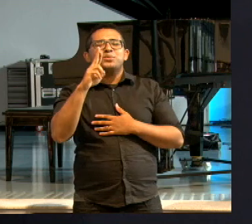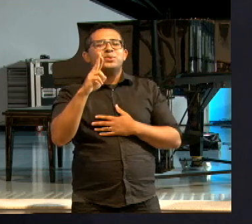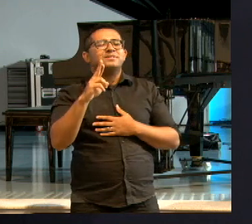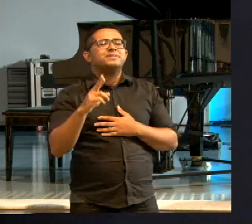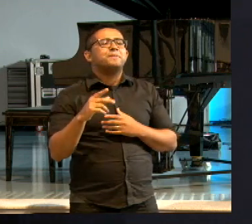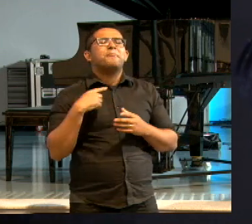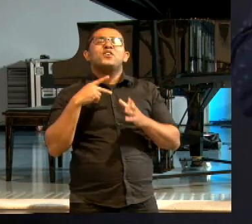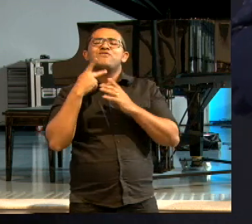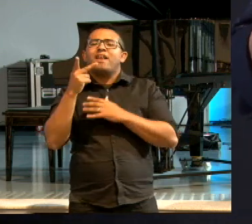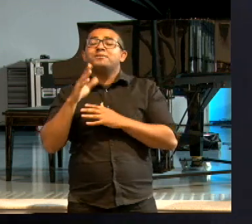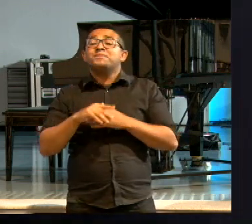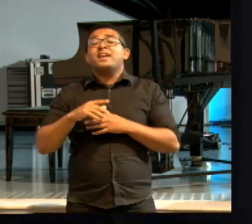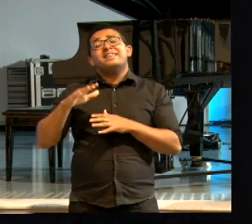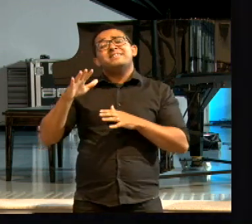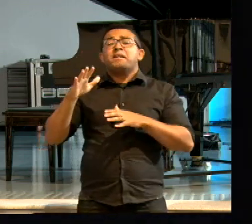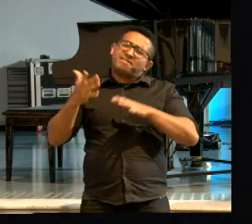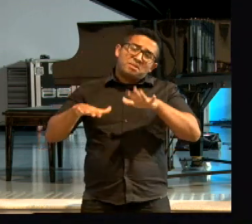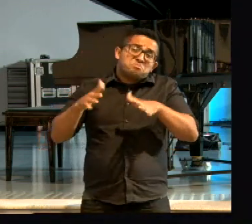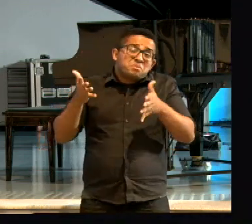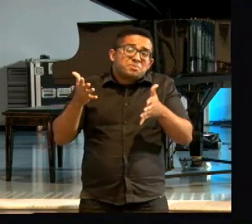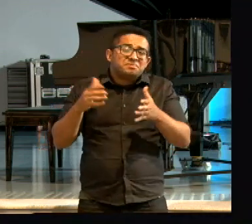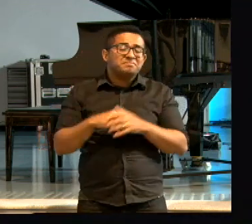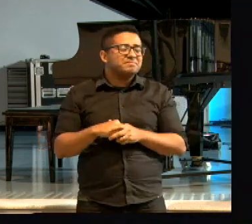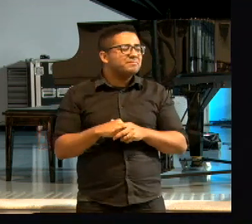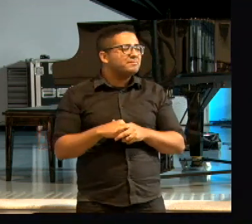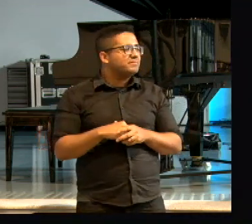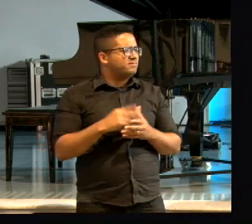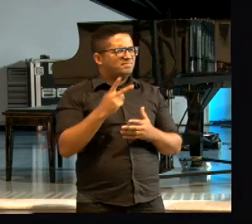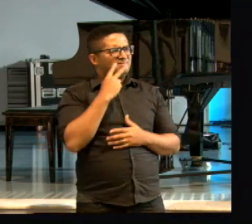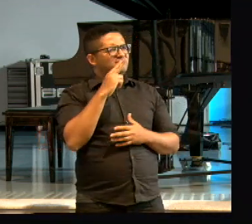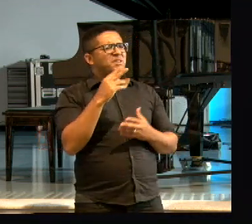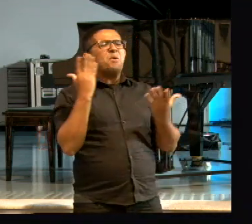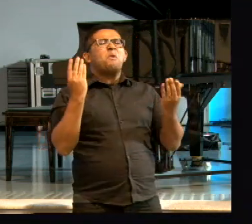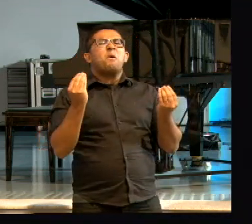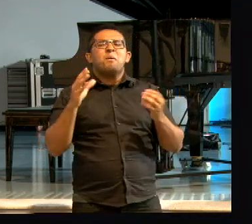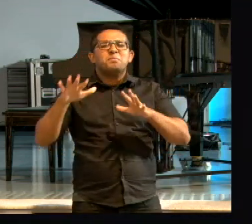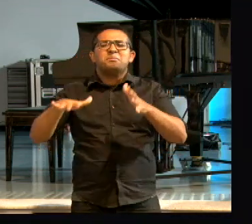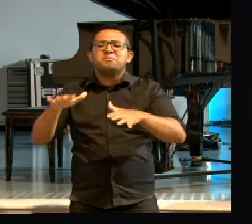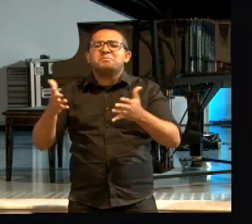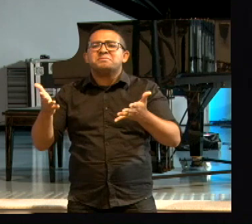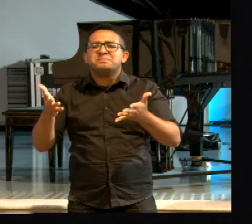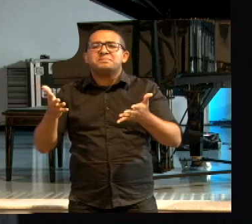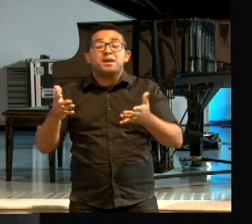respondo esse tipo de pergunta assim: depende. Eles me olham e dizem: como depende? Eu